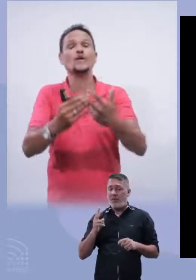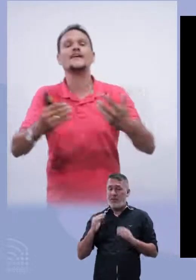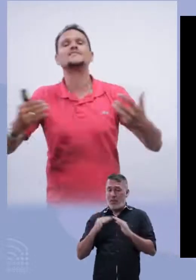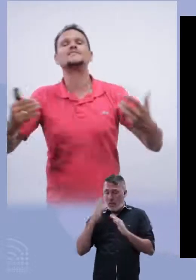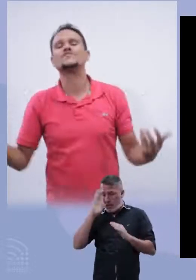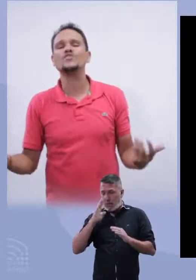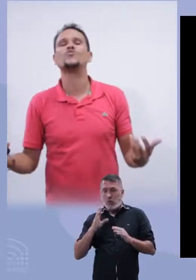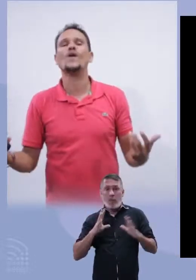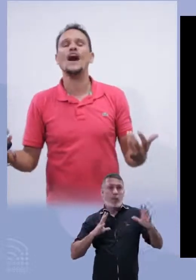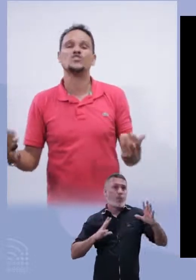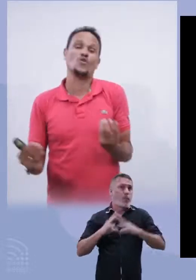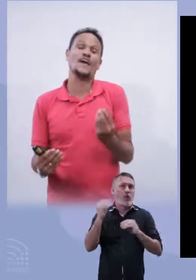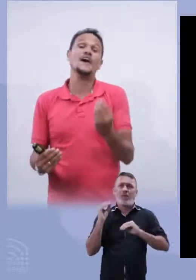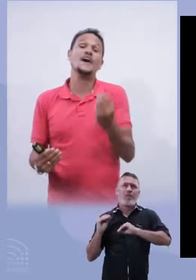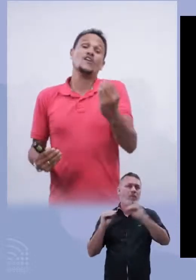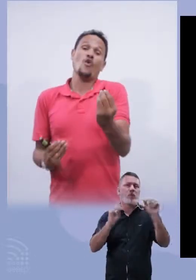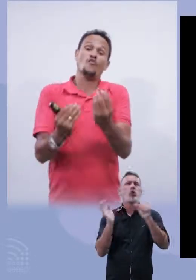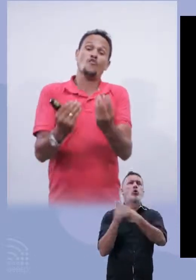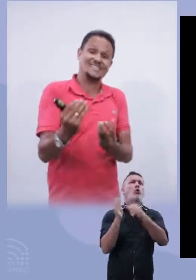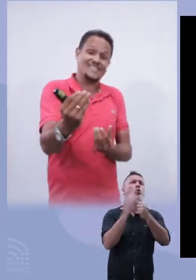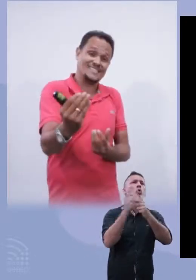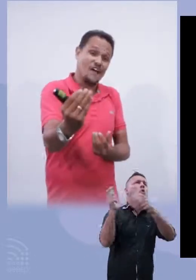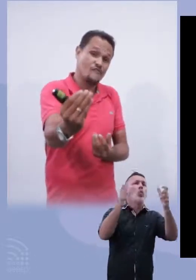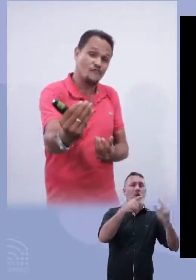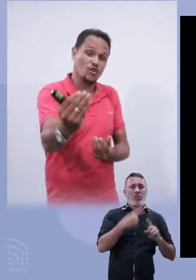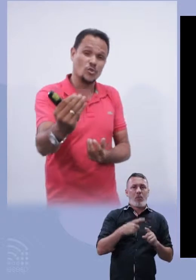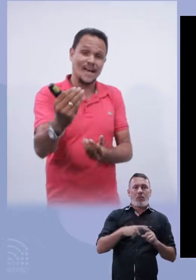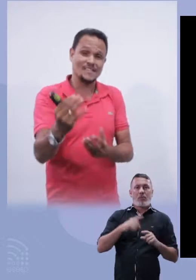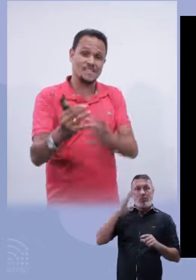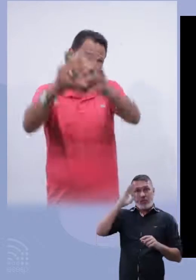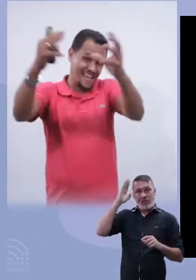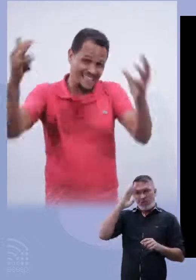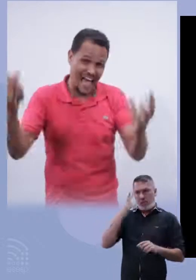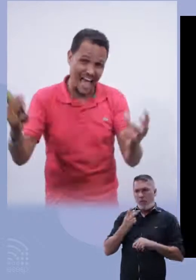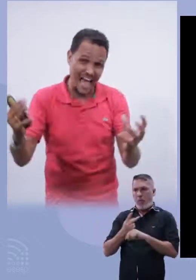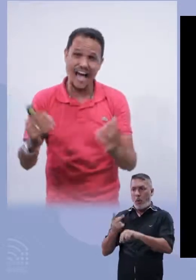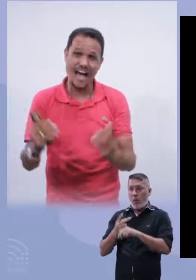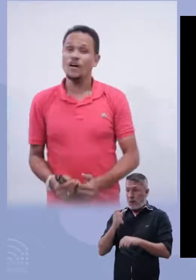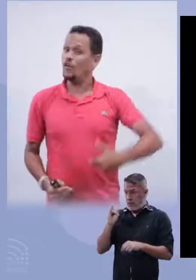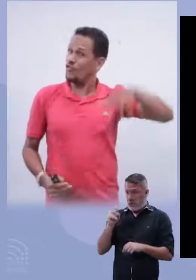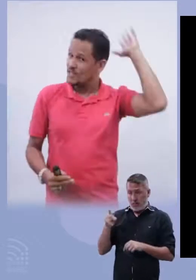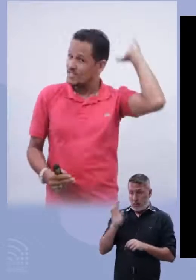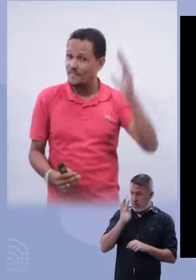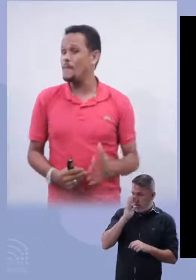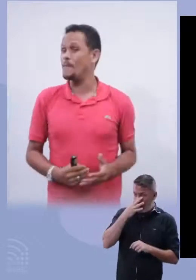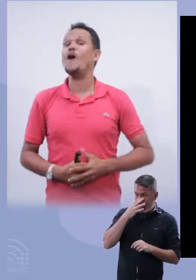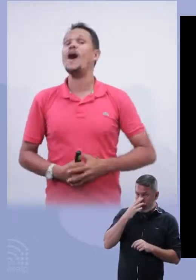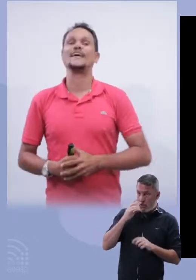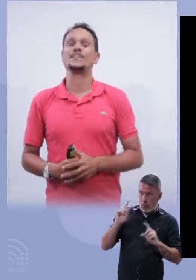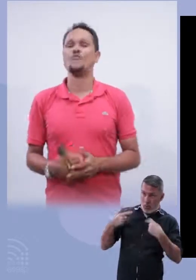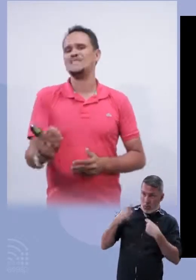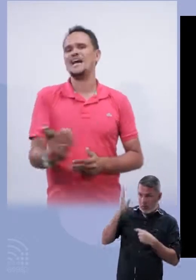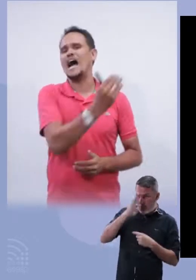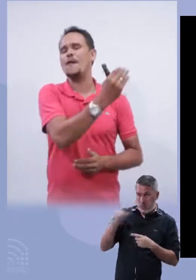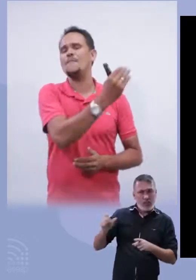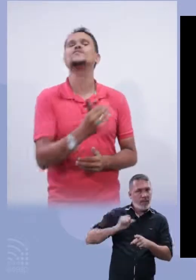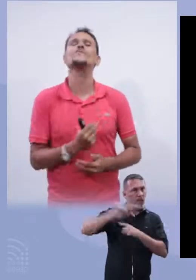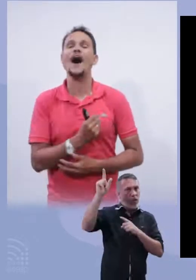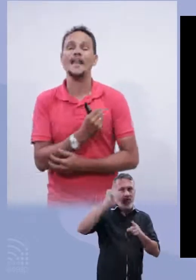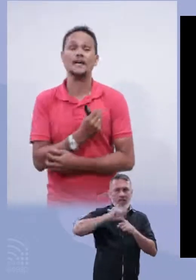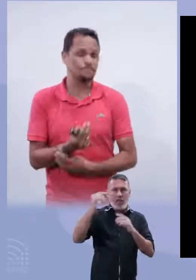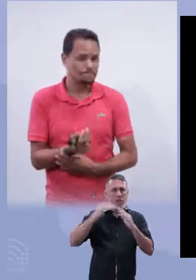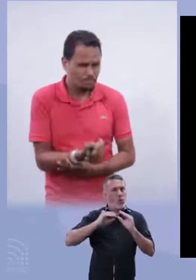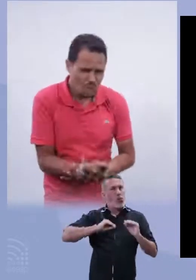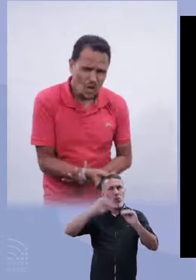constantes durante esses 21 anos, porque ou você está a favor do Brasil, a ideia, ou você vai embora. Então muitos acabam